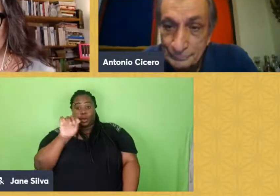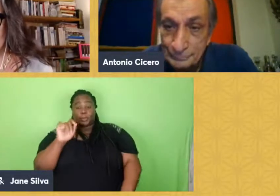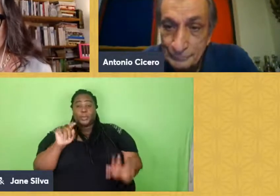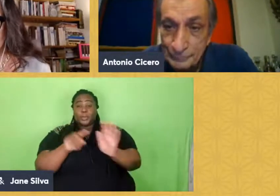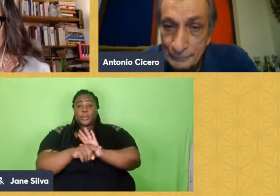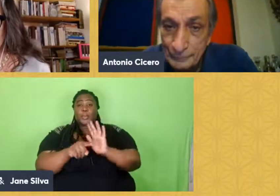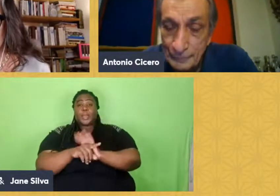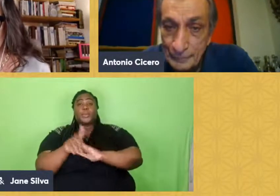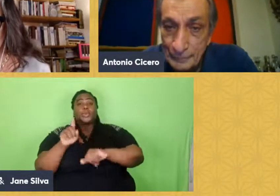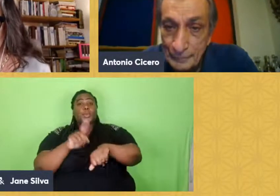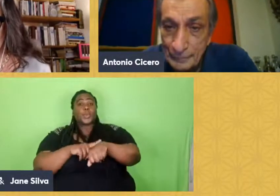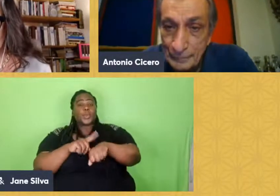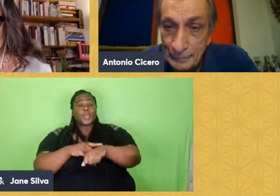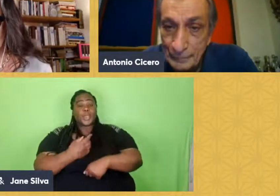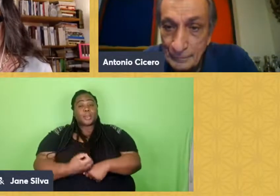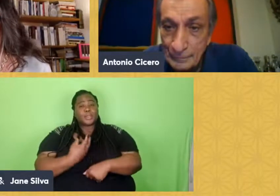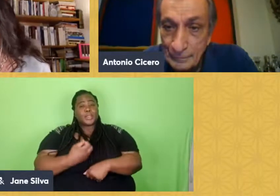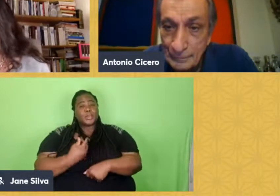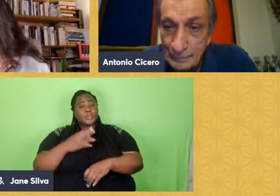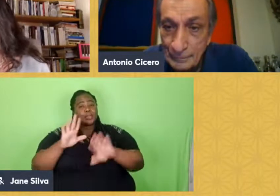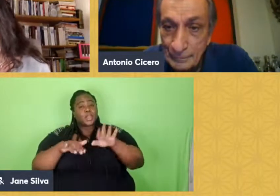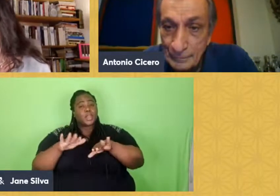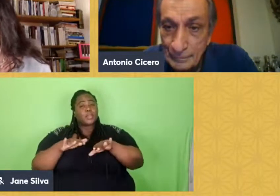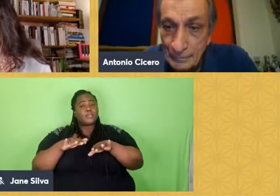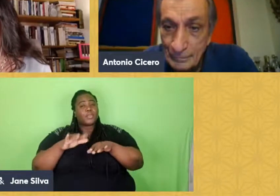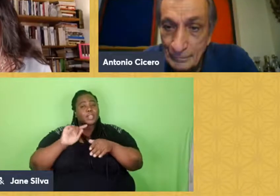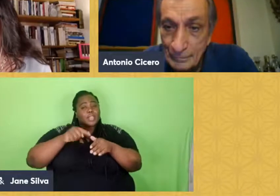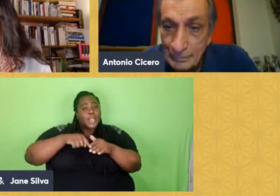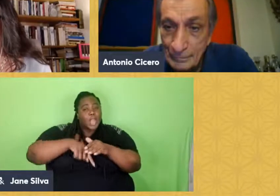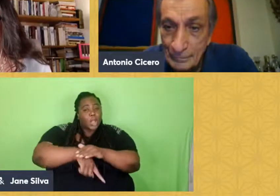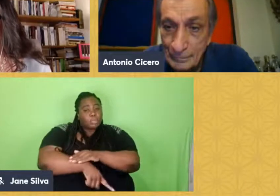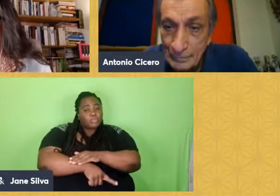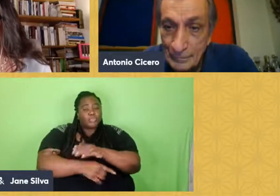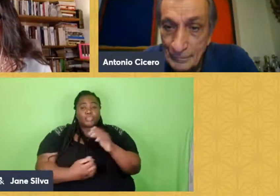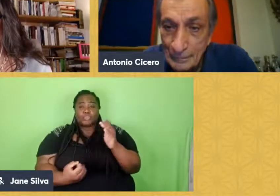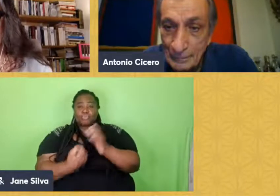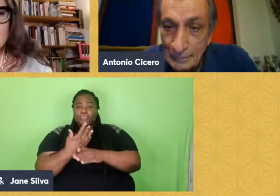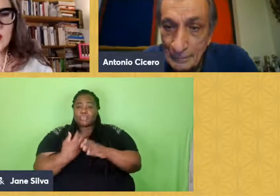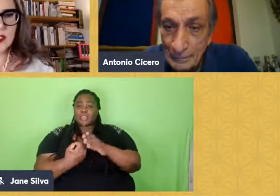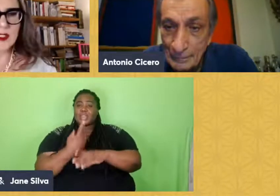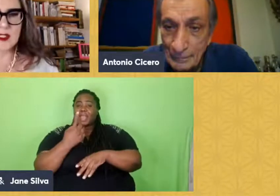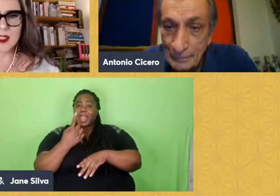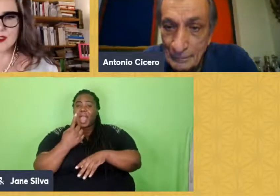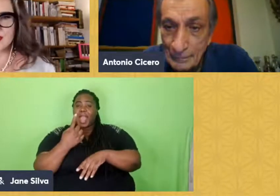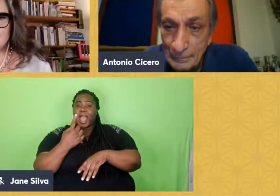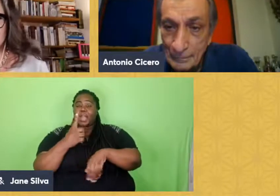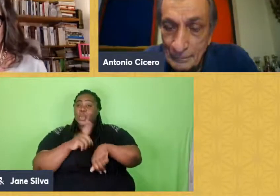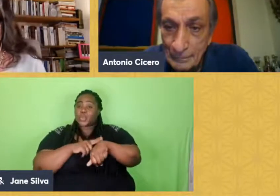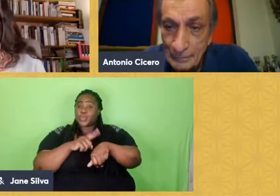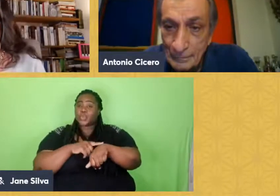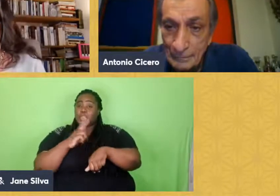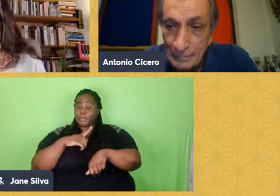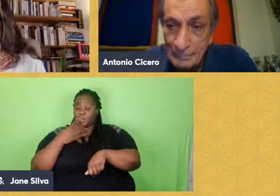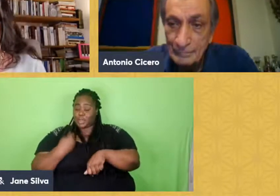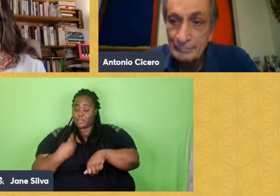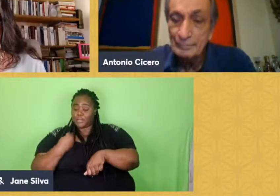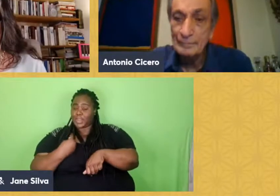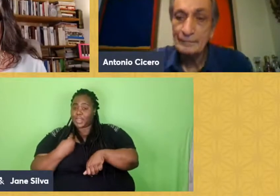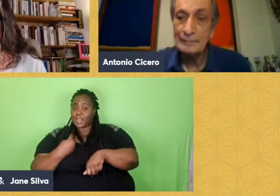o tempo da imersão para a criação da atemporalidade da existência?